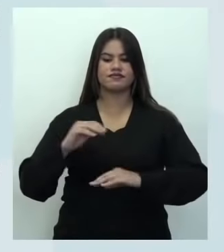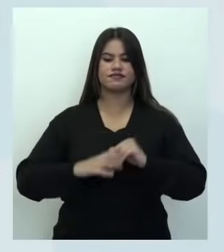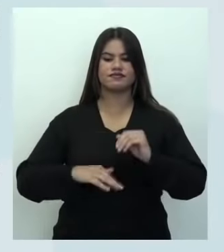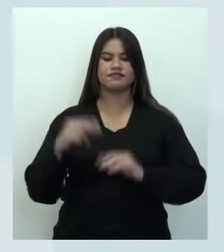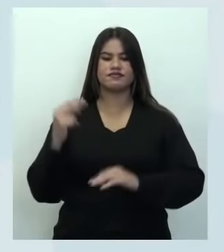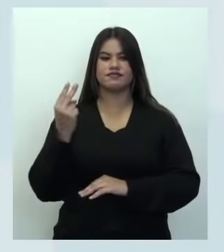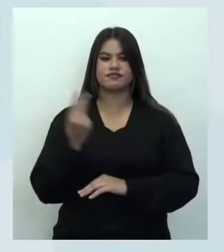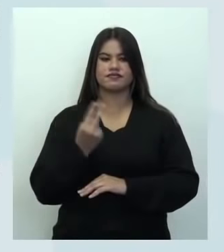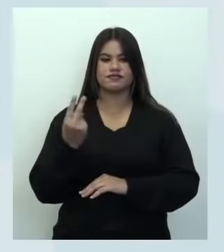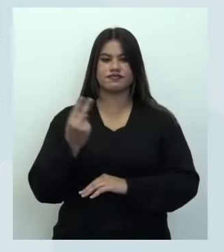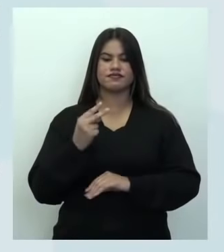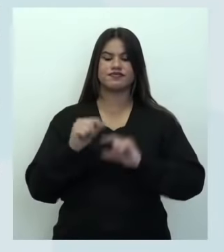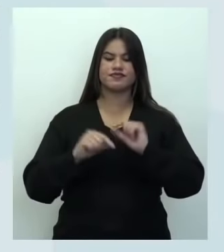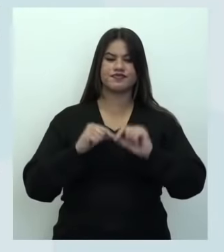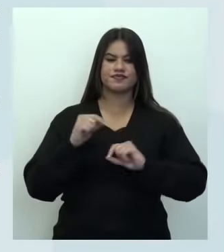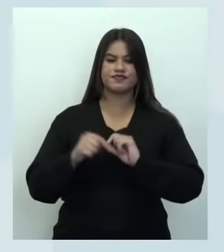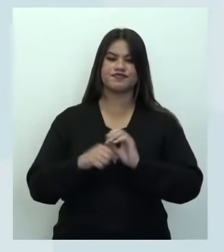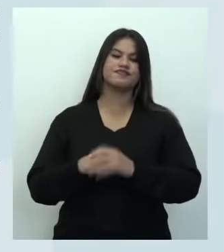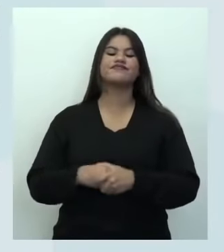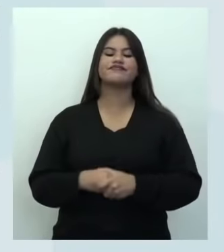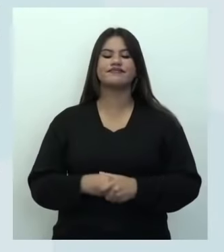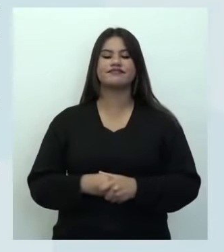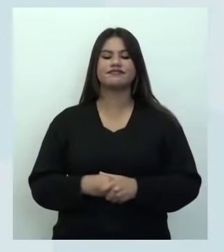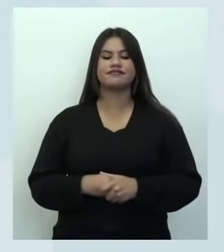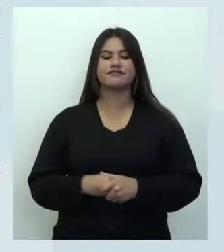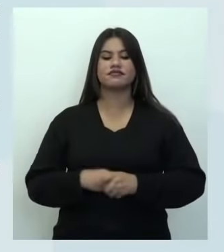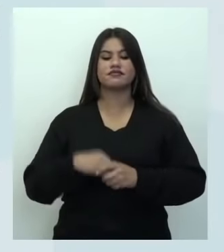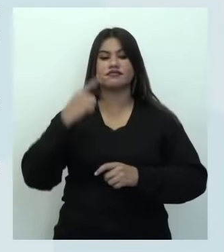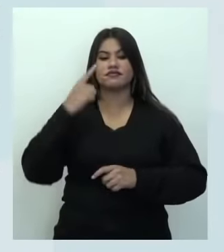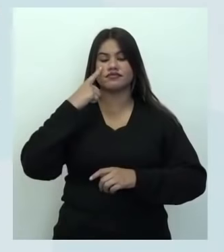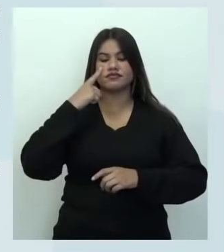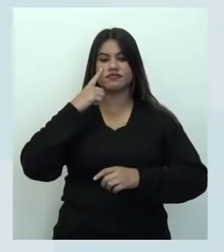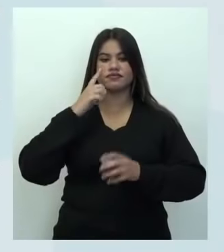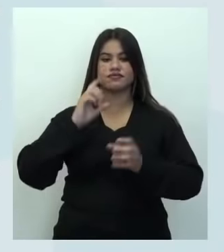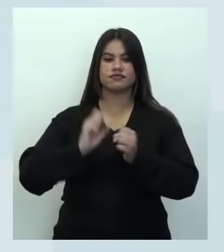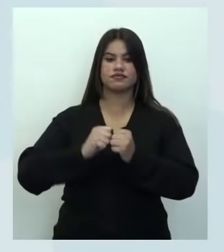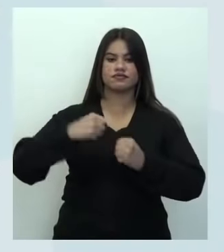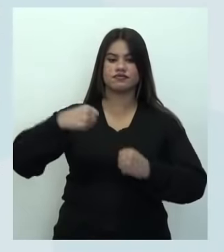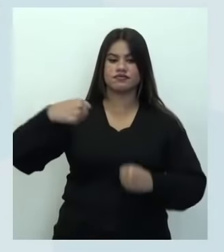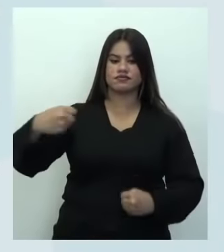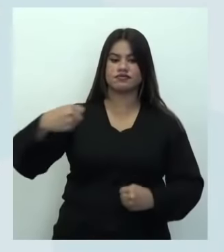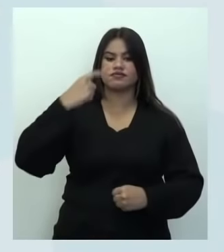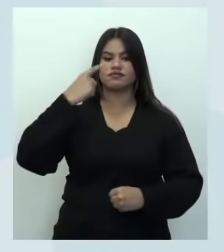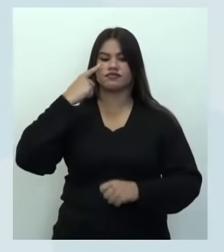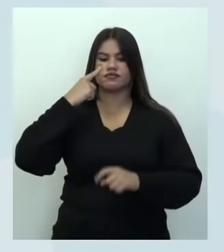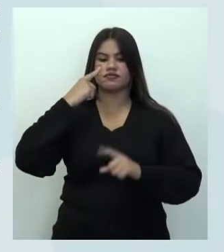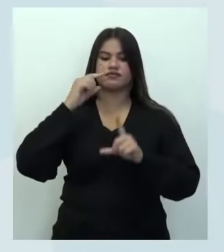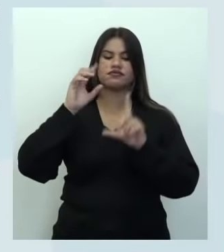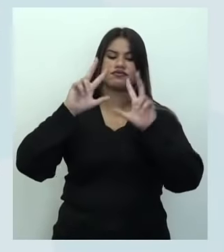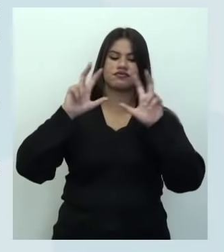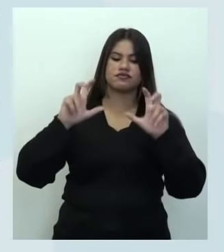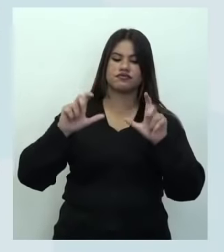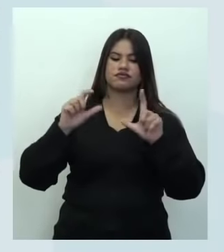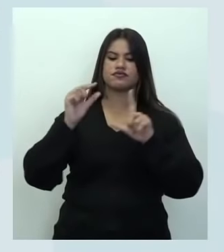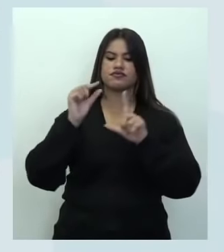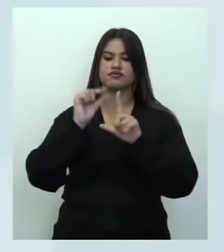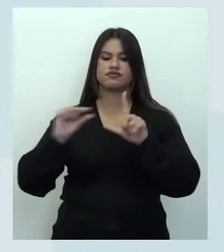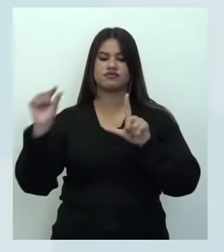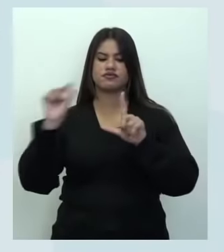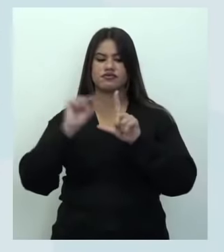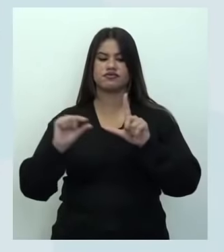22? Distinguir os elementos do mapa, tais como título, legenda, escala,